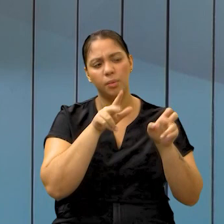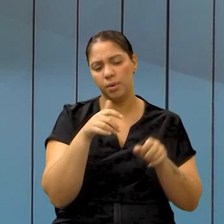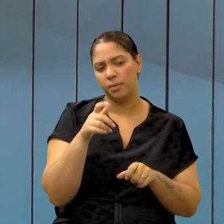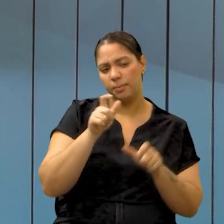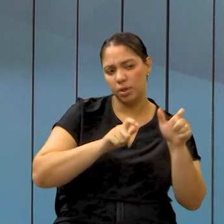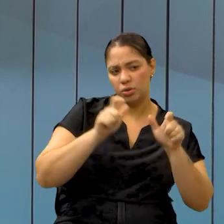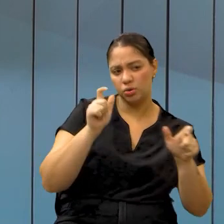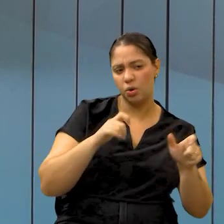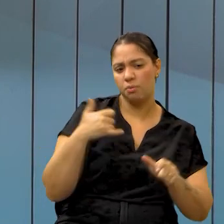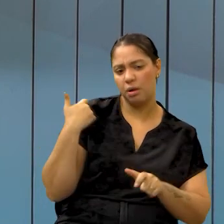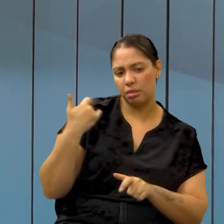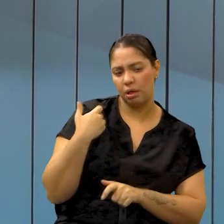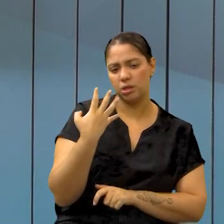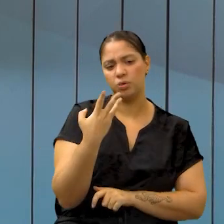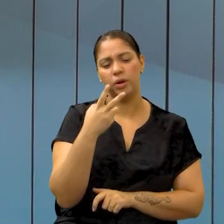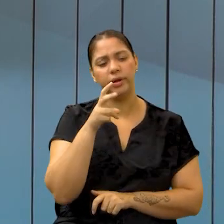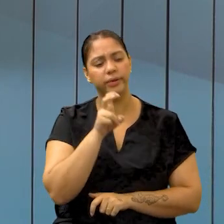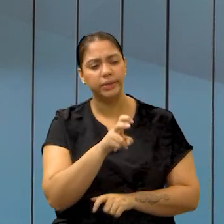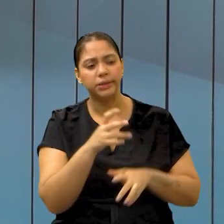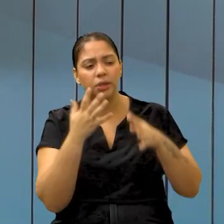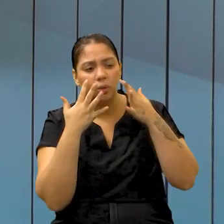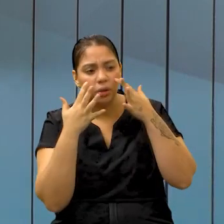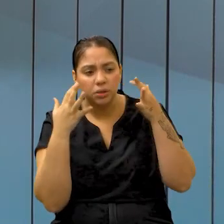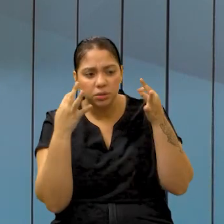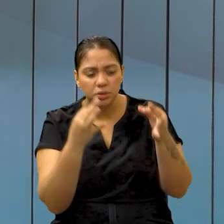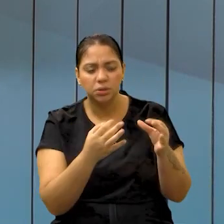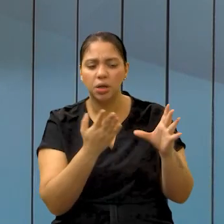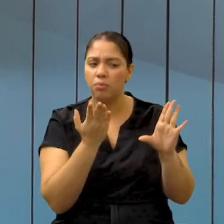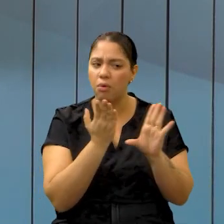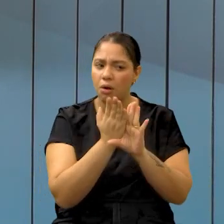velhas, pessoas acima de 45 anos, para ficar